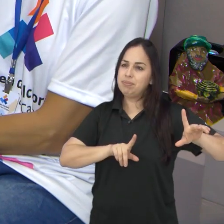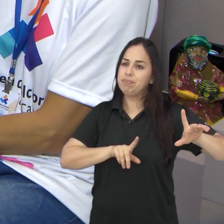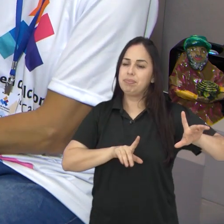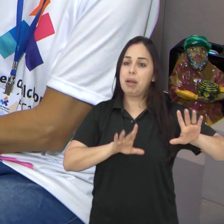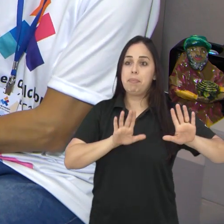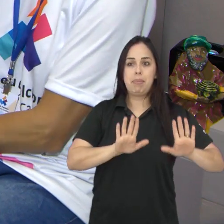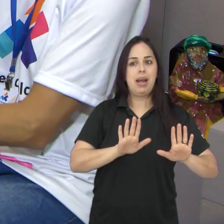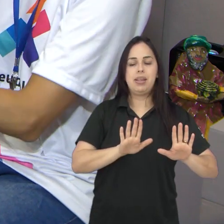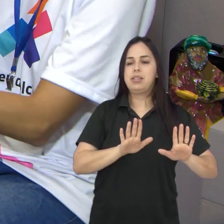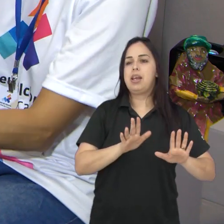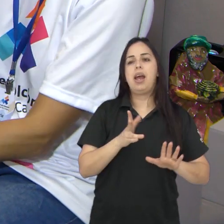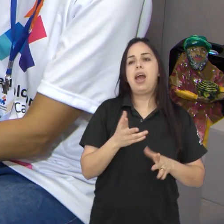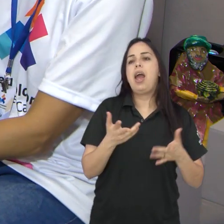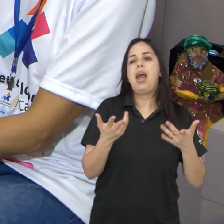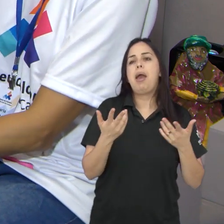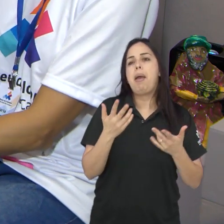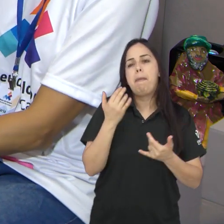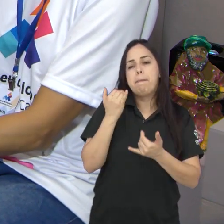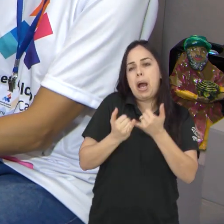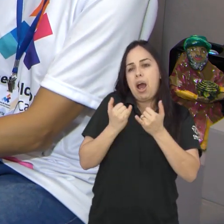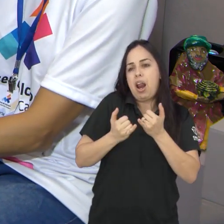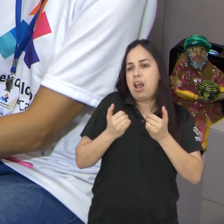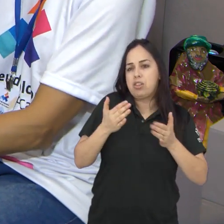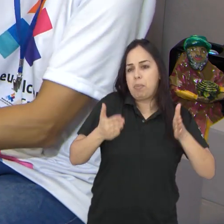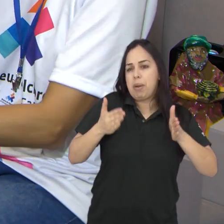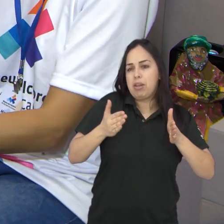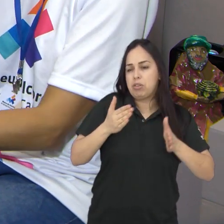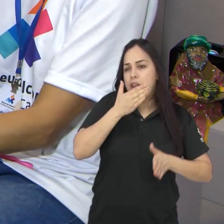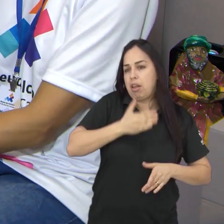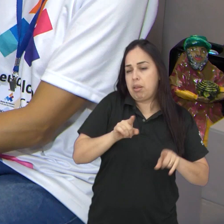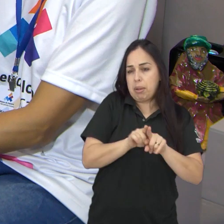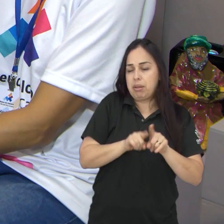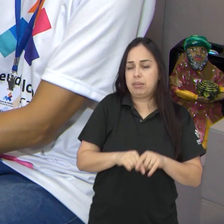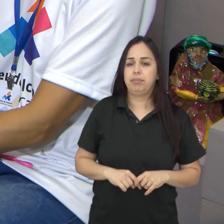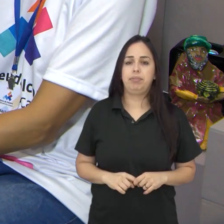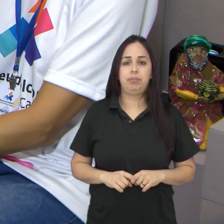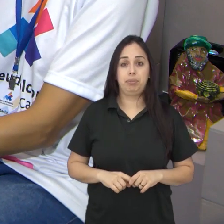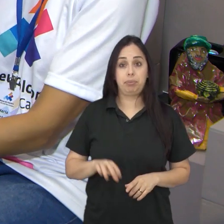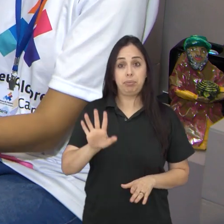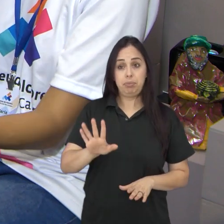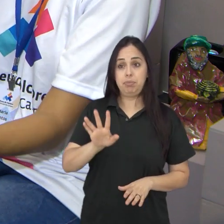eles usam é um pouco diferente, mas é um ciclo de Natal também. Aqui no Vale,